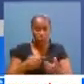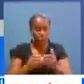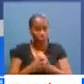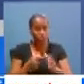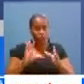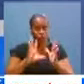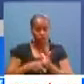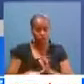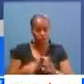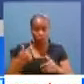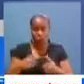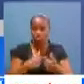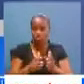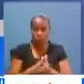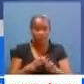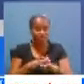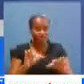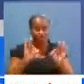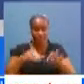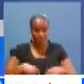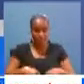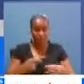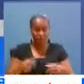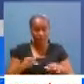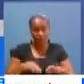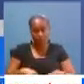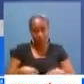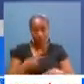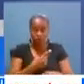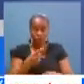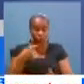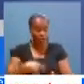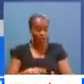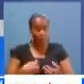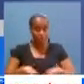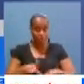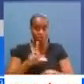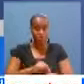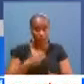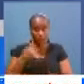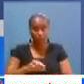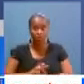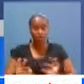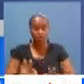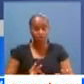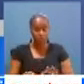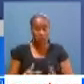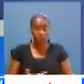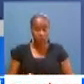todos numa fase final, não é? Portanto, haverá fecho de algum financiamento, mas também haverá preparação